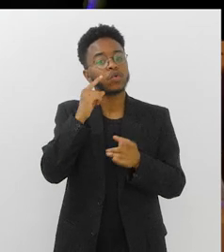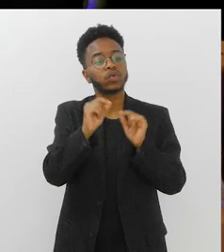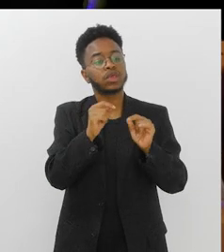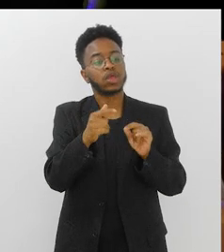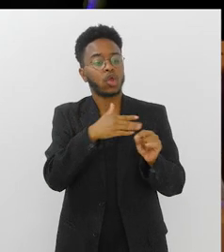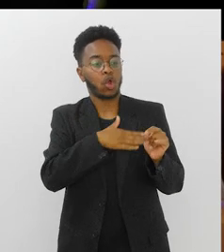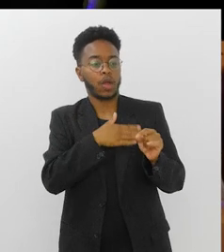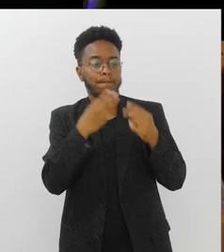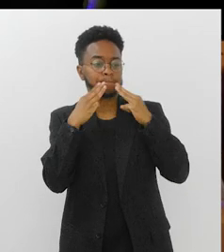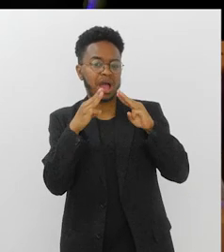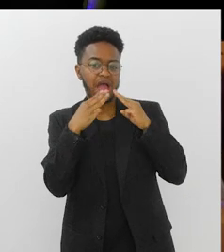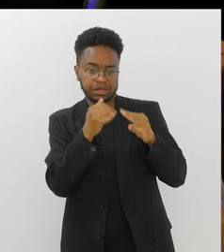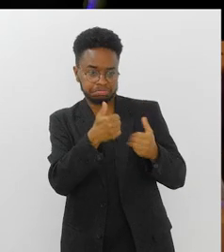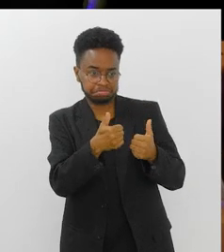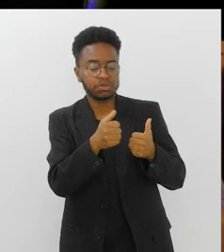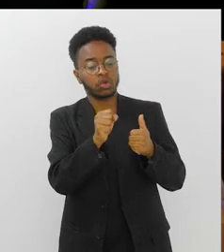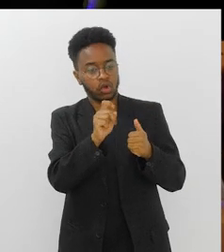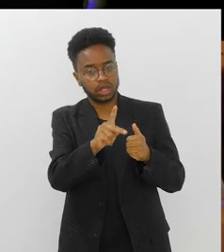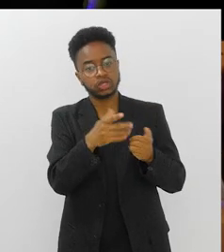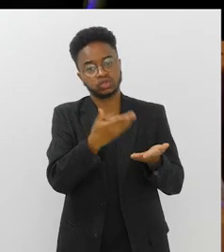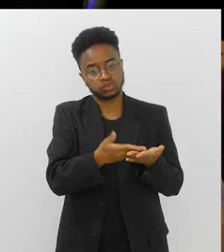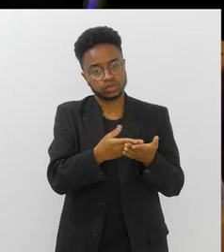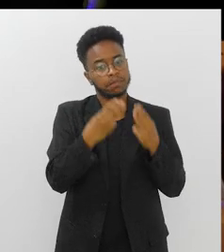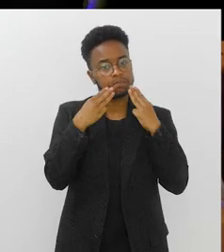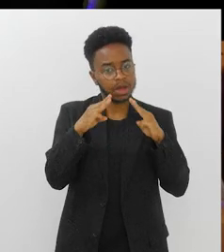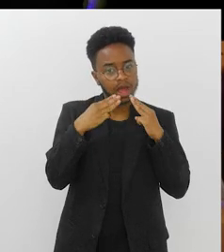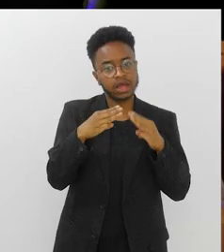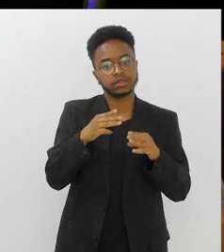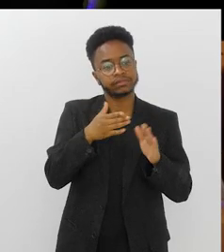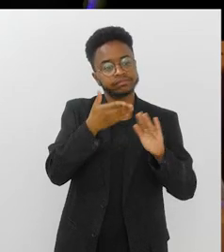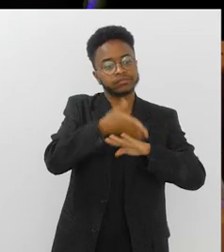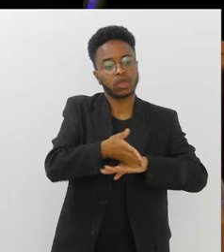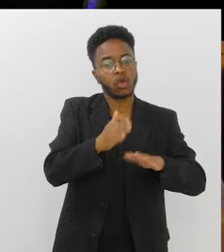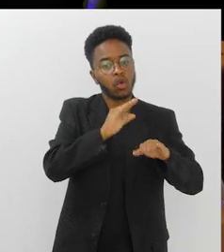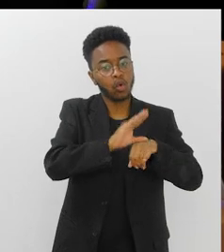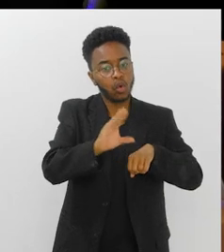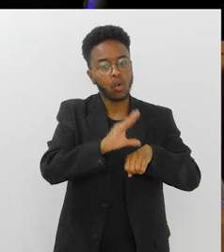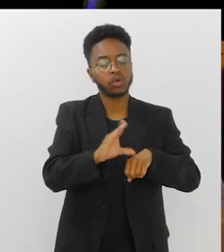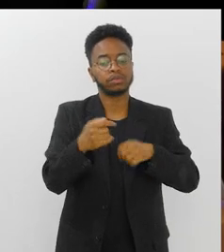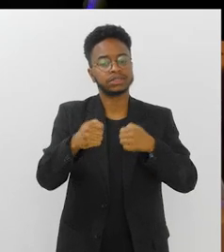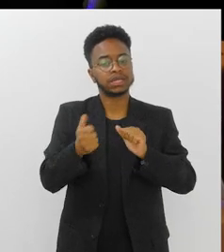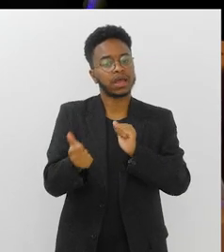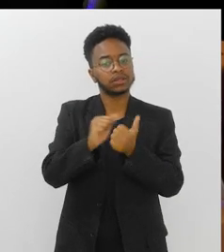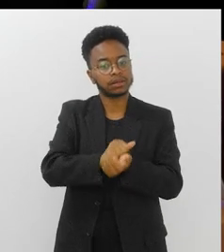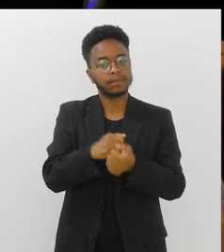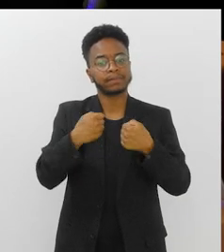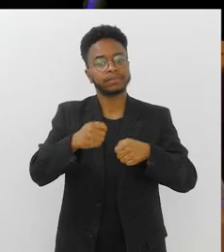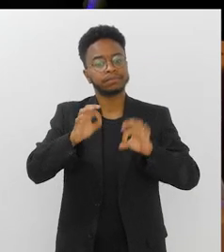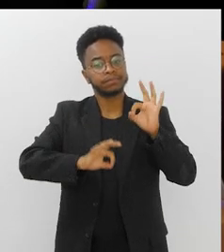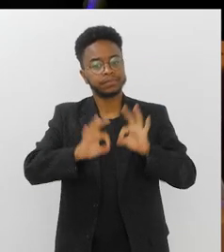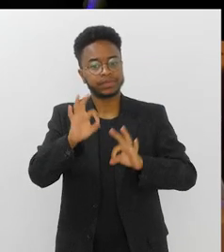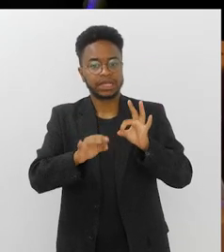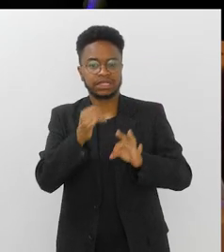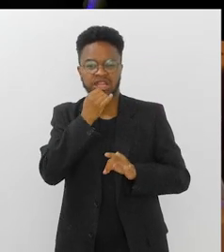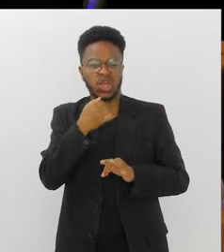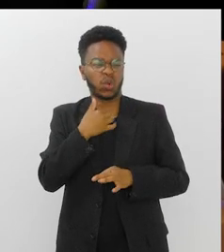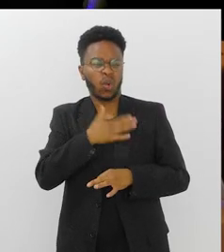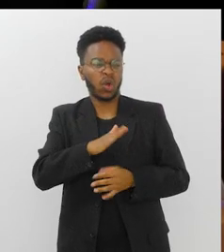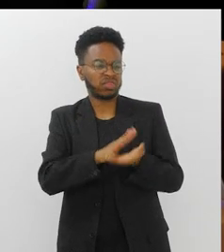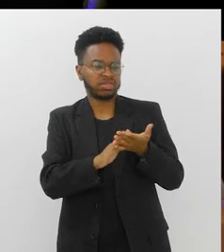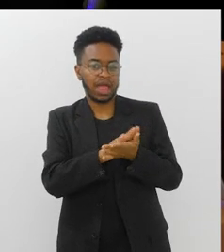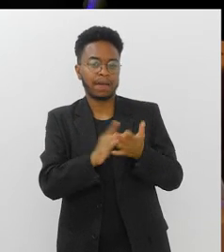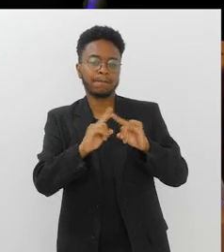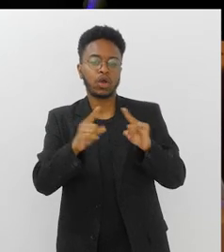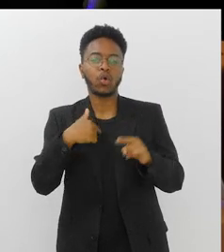se Ah eu gosto de marketing faz uma faculdade de marketing um curso faz alguma coisa e se adapta Se prepare Ah não gosto de nada